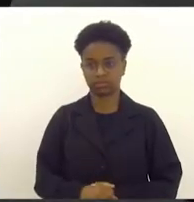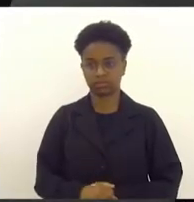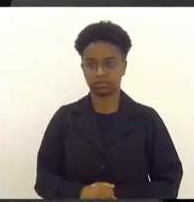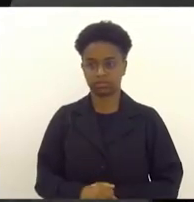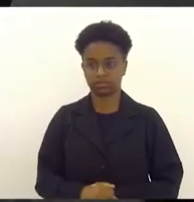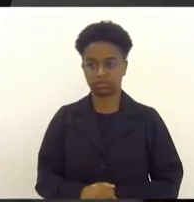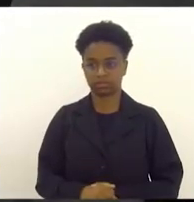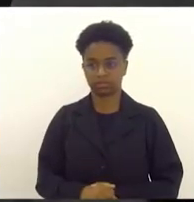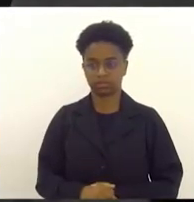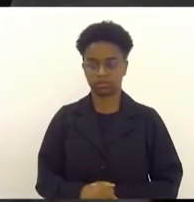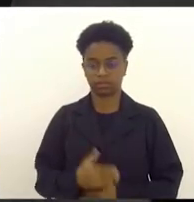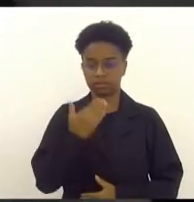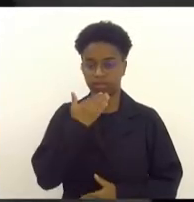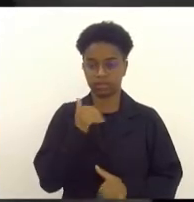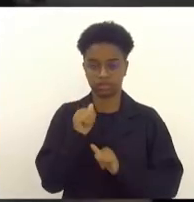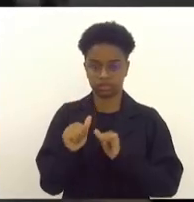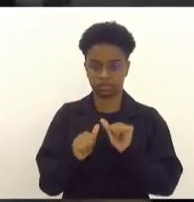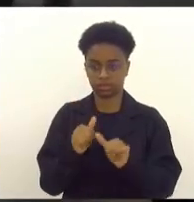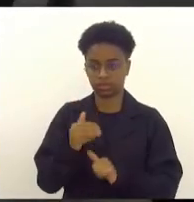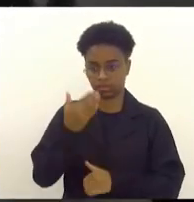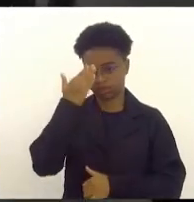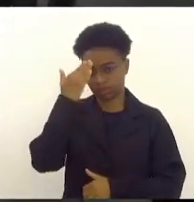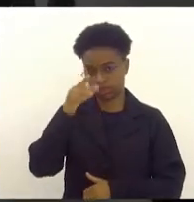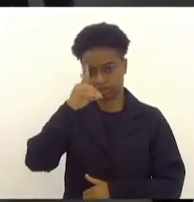para atualizar obrigado